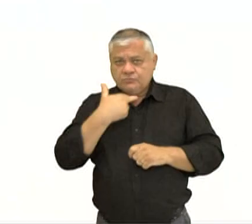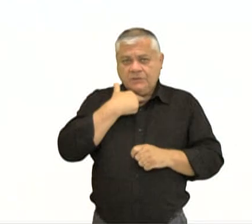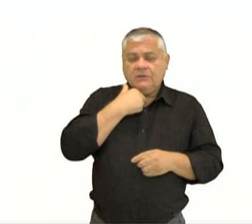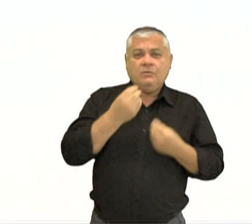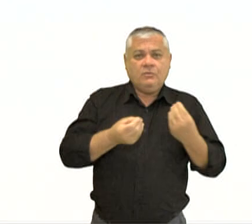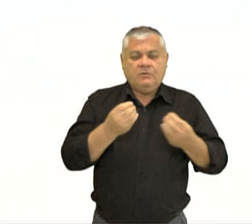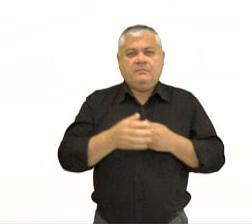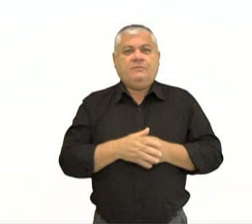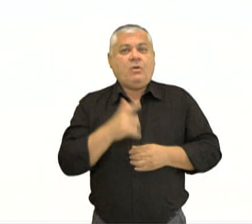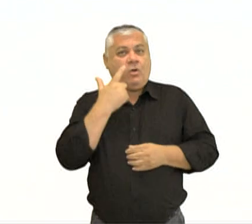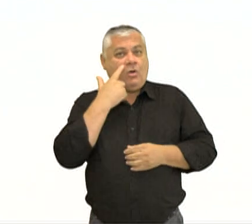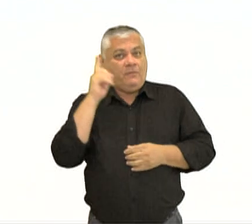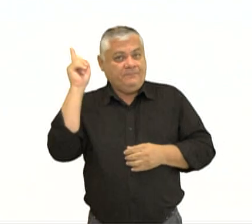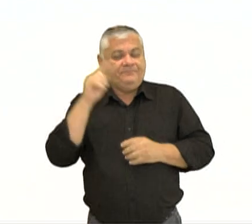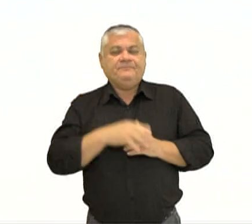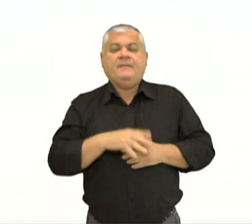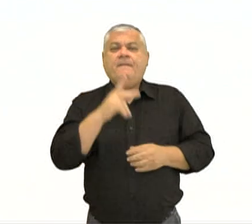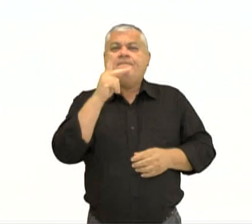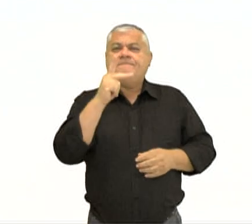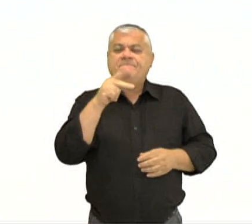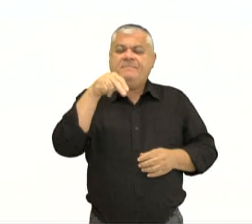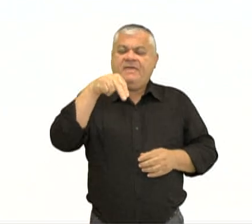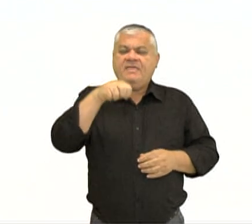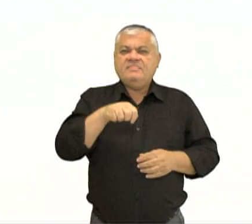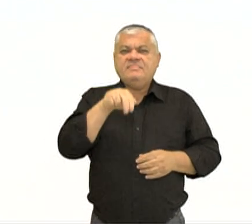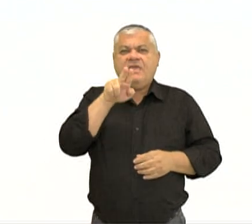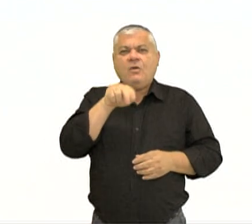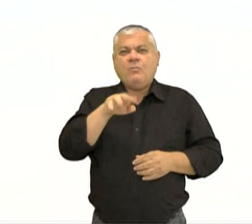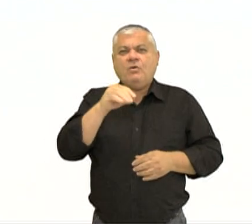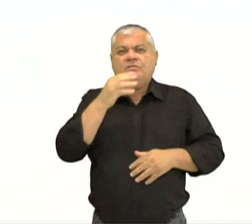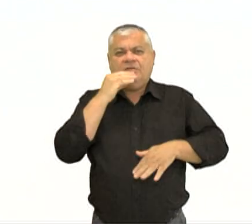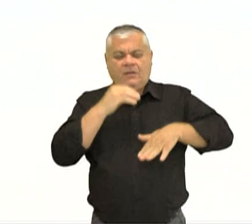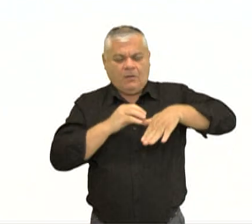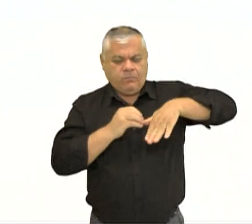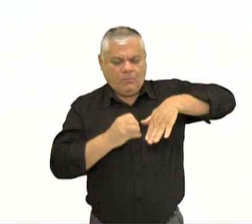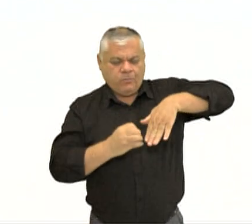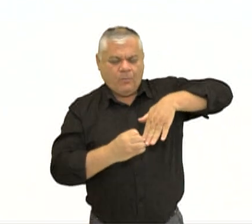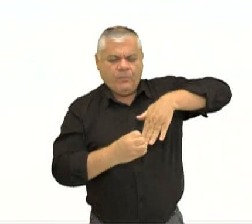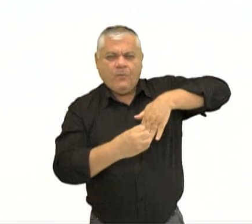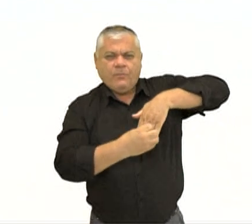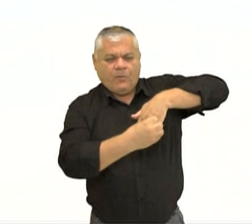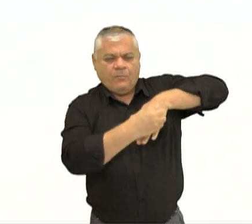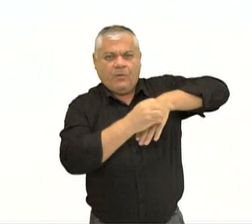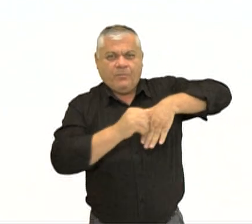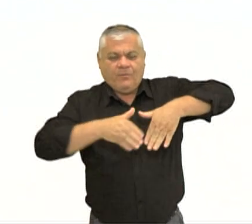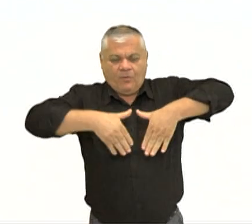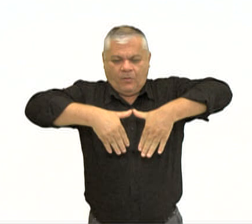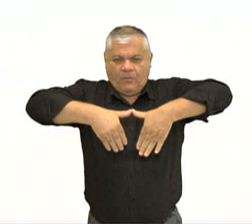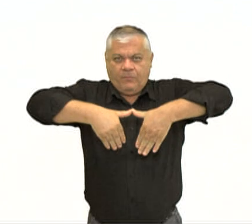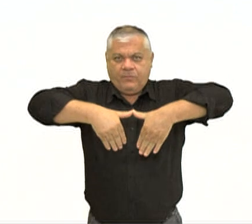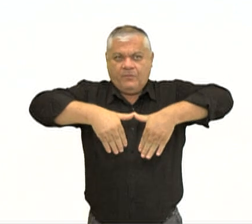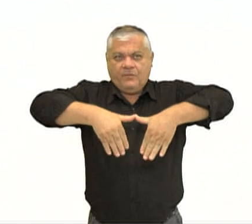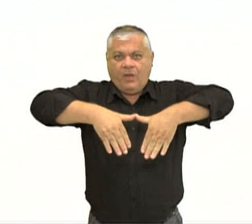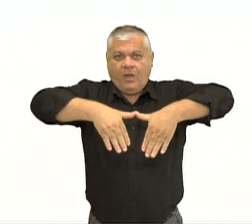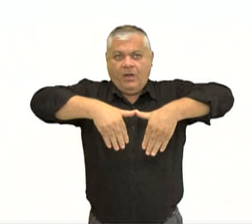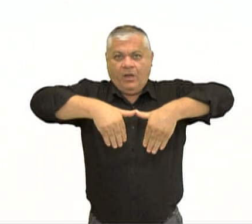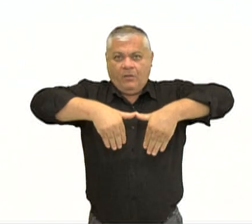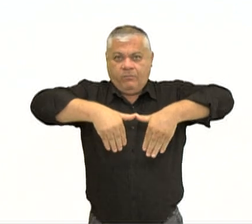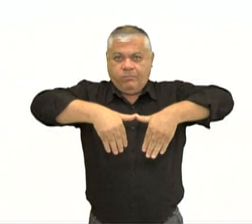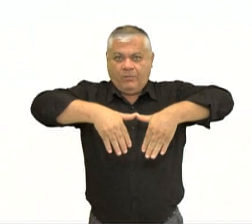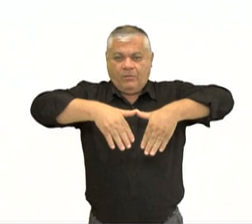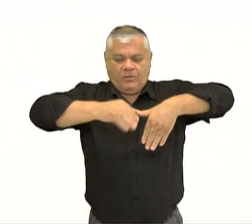A pneumonia é a inflamação dos alvéolos pulmonares. Você lembra dos alvéolos